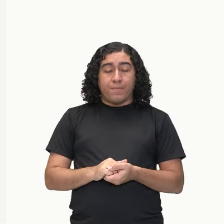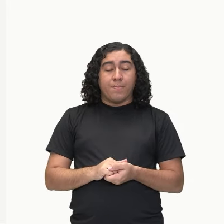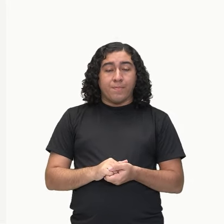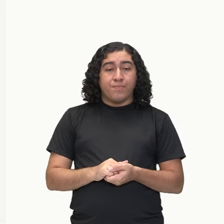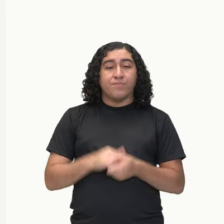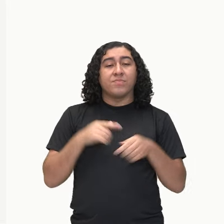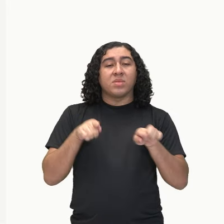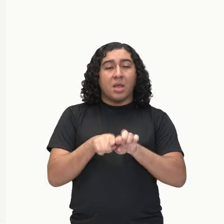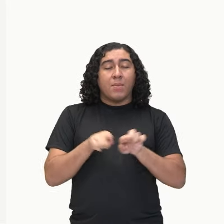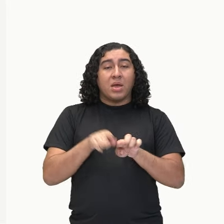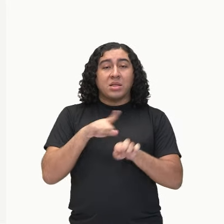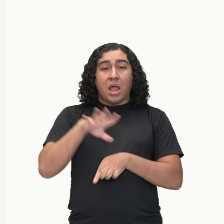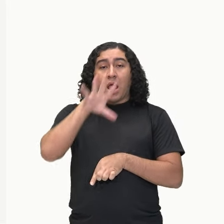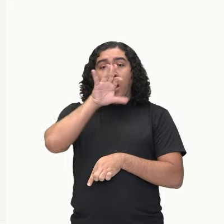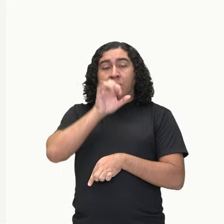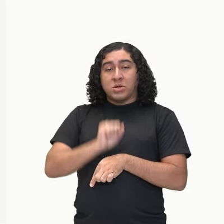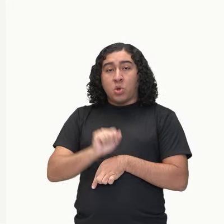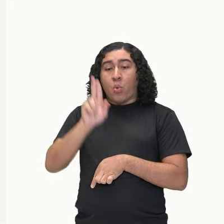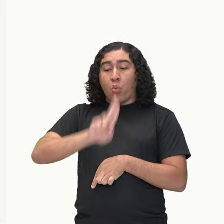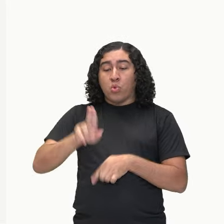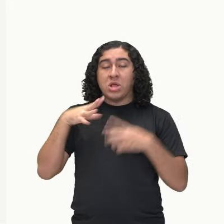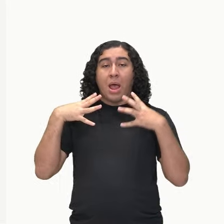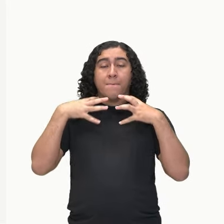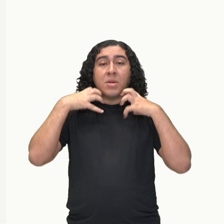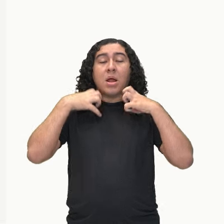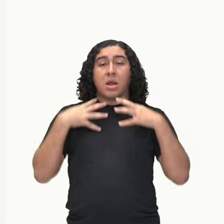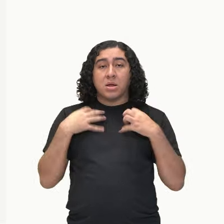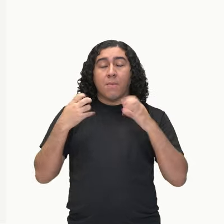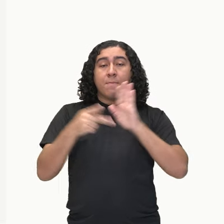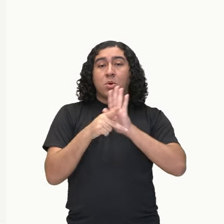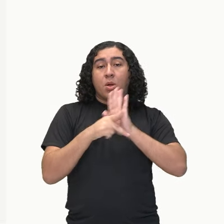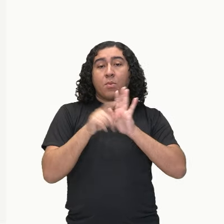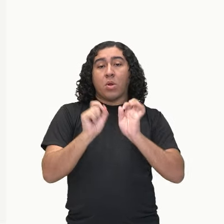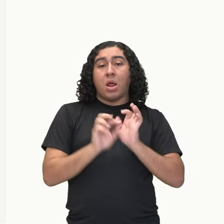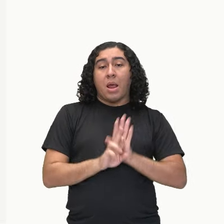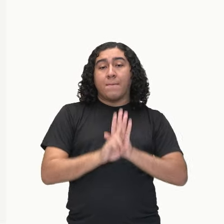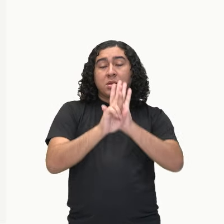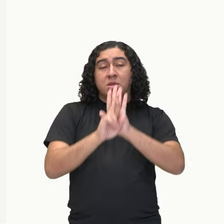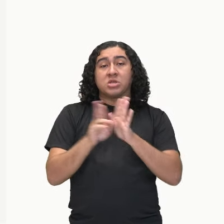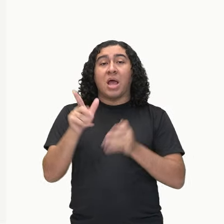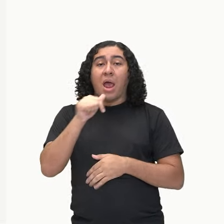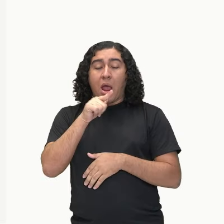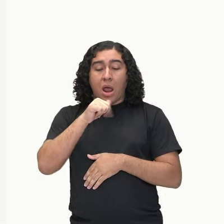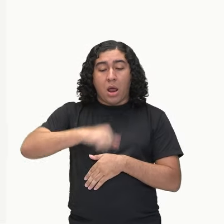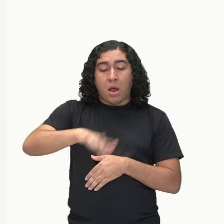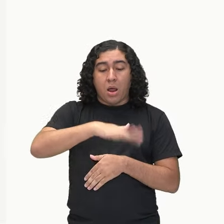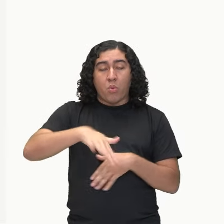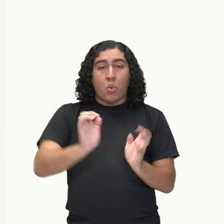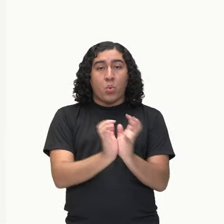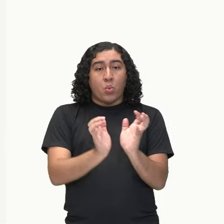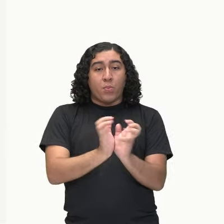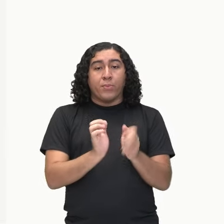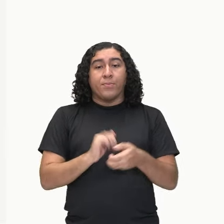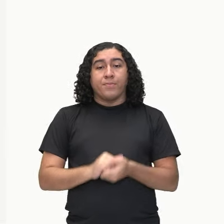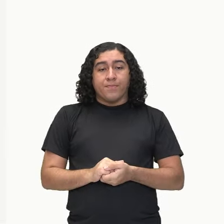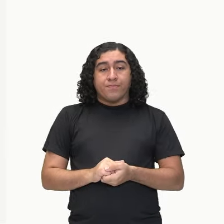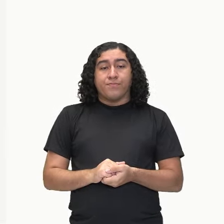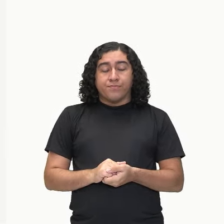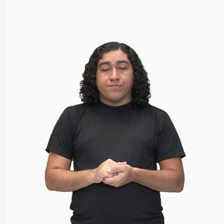uma respiração através de brânquias, no caso são aqueles representantes do grupo aquáticos, e também vamos